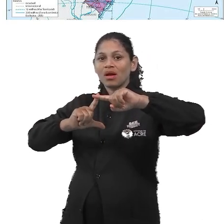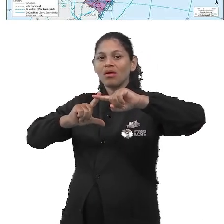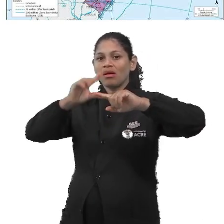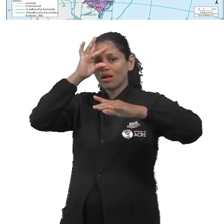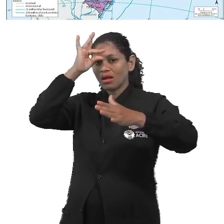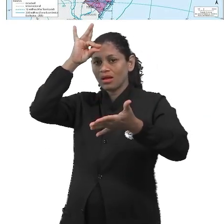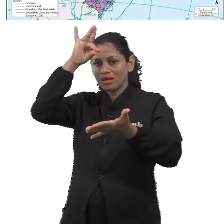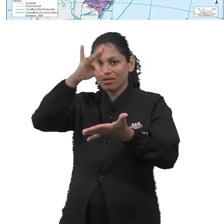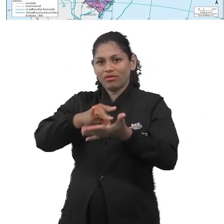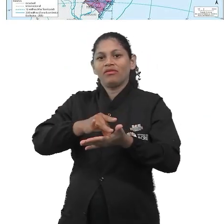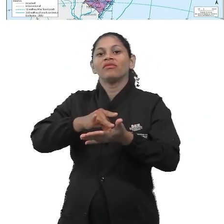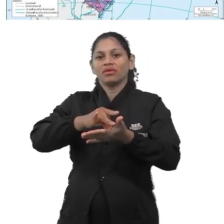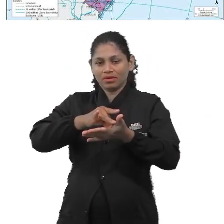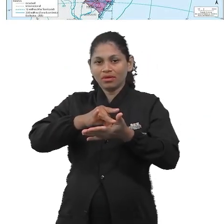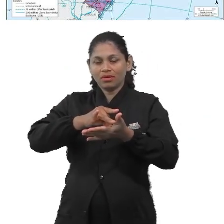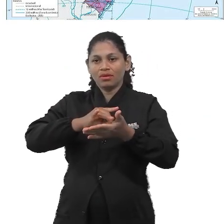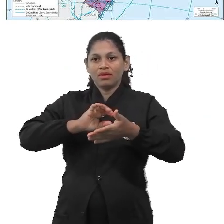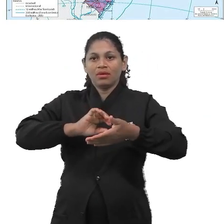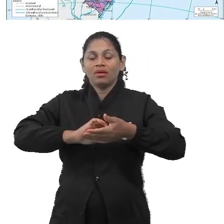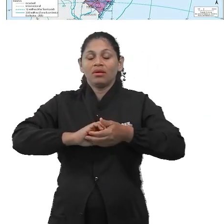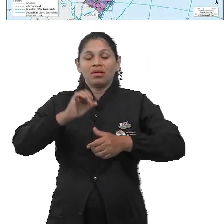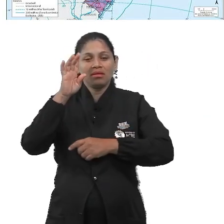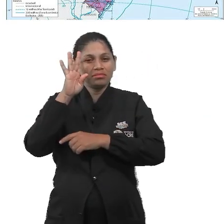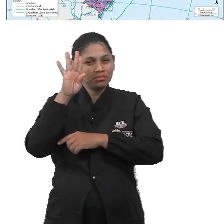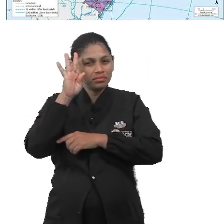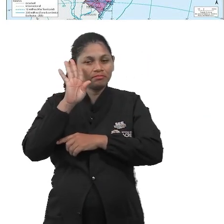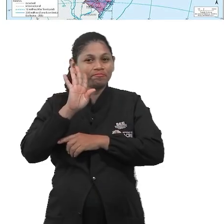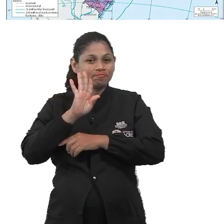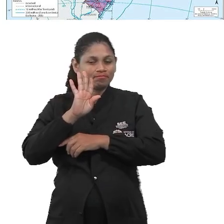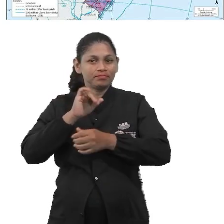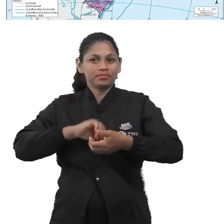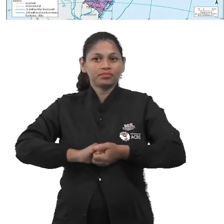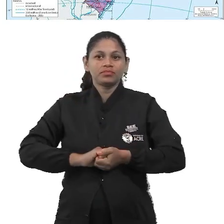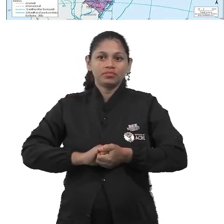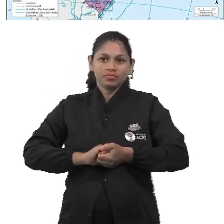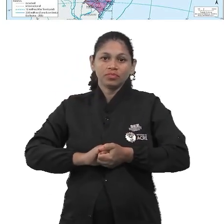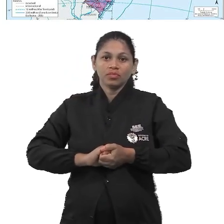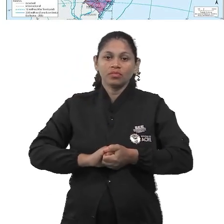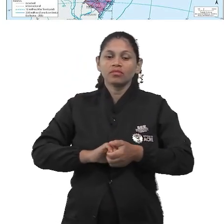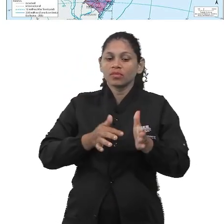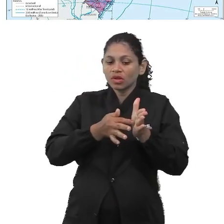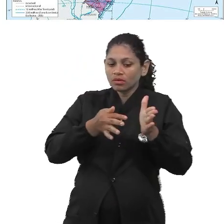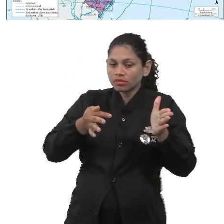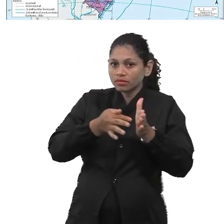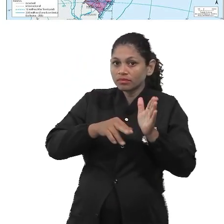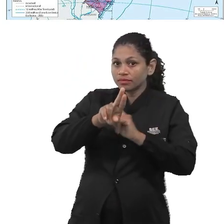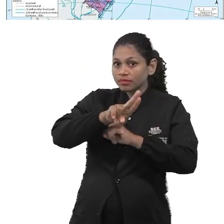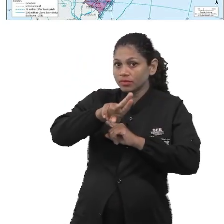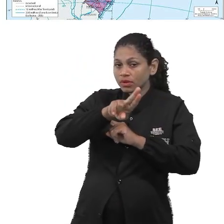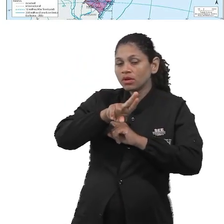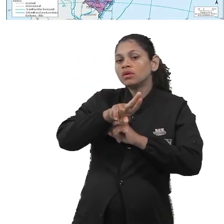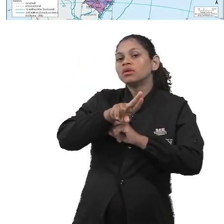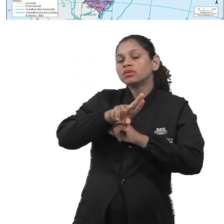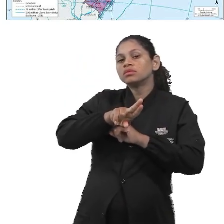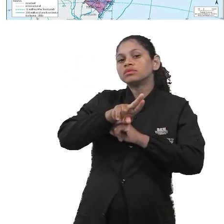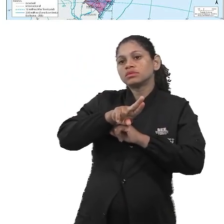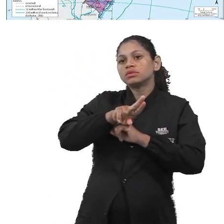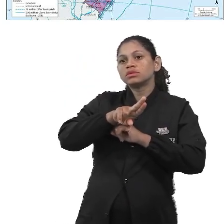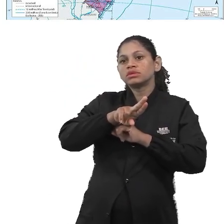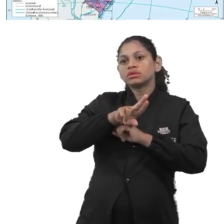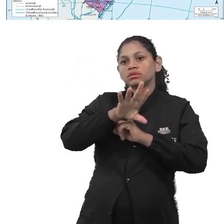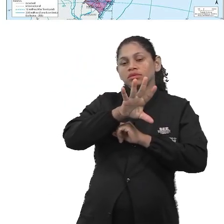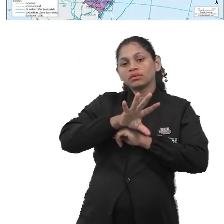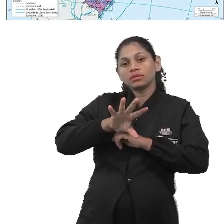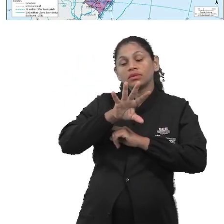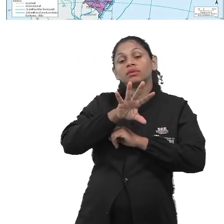de Rio Branco a Porto Velho, tá bom? Então, essa fórmula aqui você vai trabalhar com uma ideia de escala envolvendo proporções unidimensionais, que é a